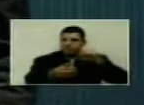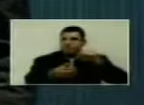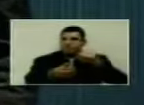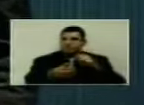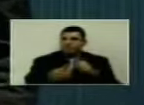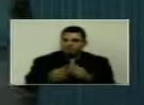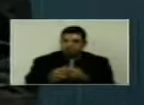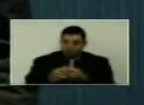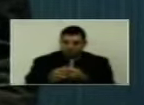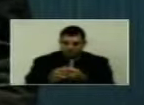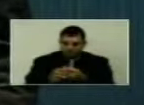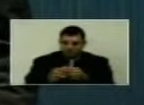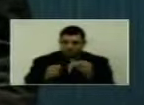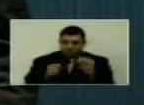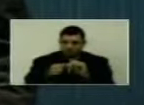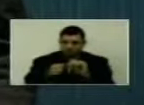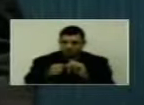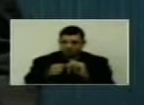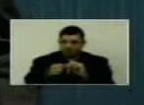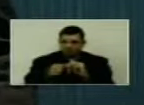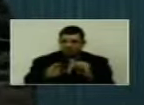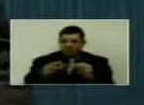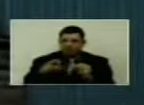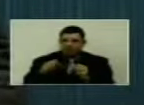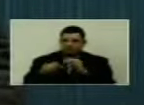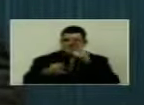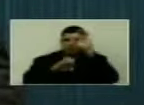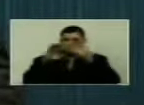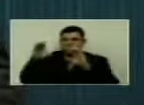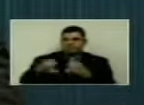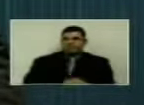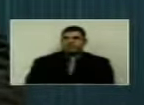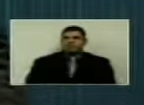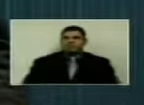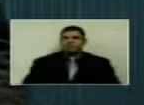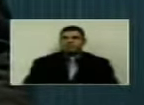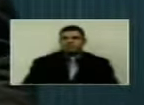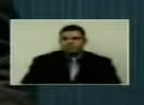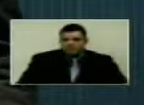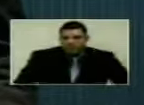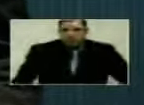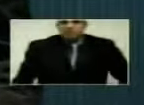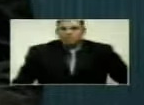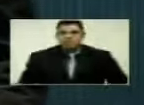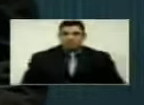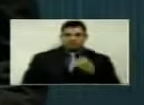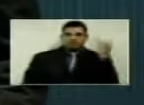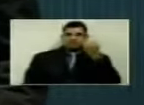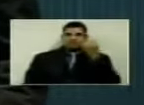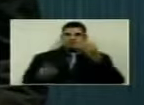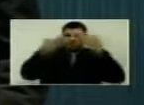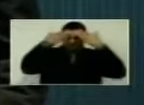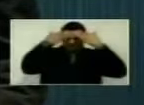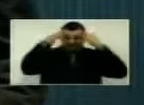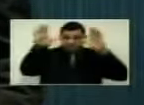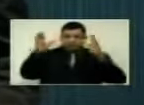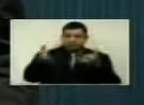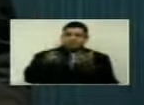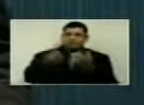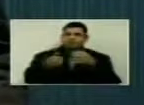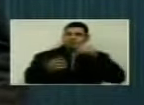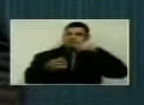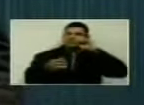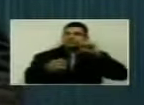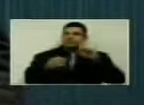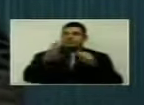pães produzidos com produtos regionais. Portanto, é importante ficar claro que o